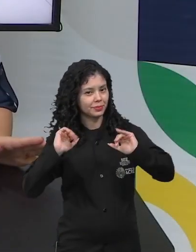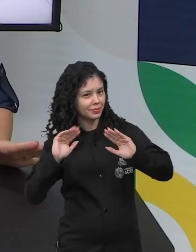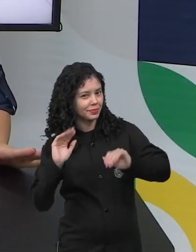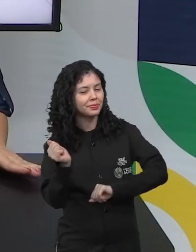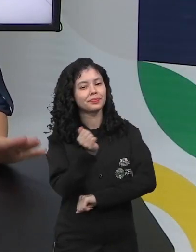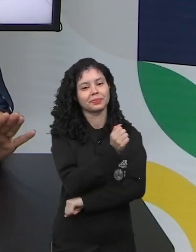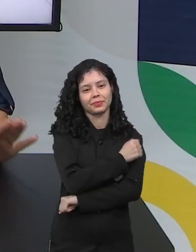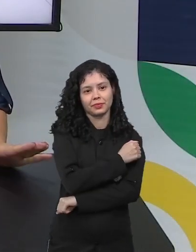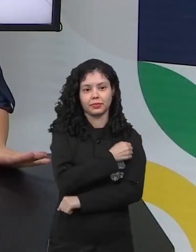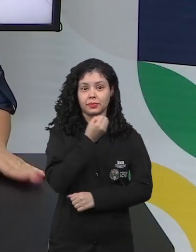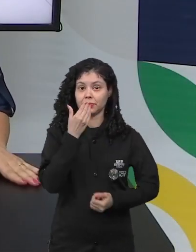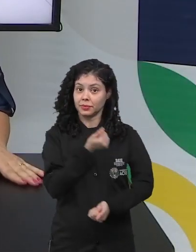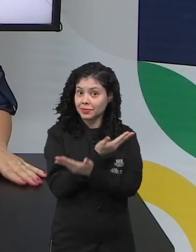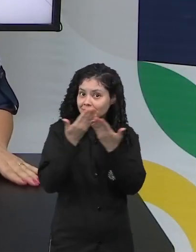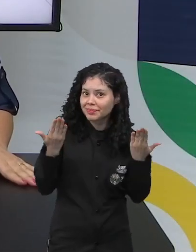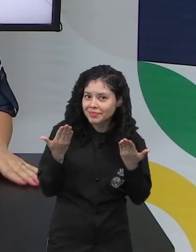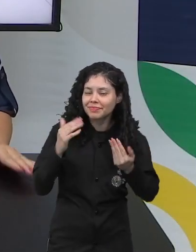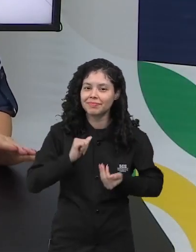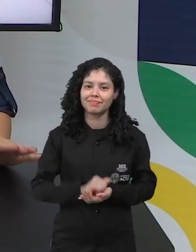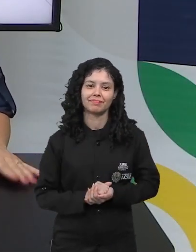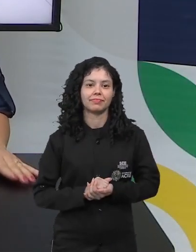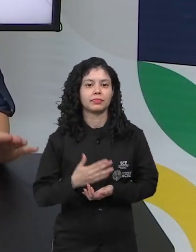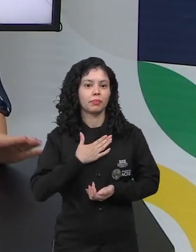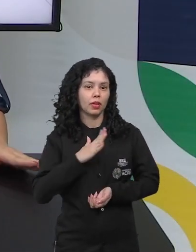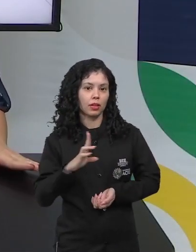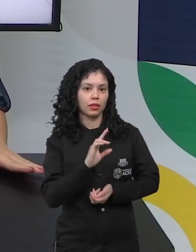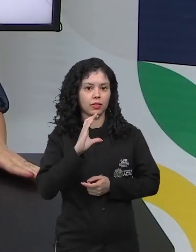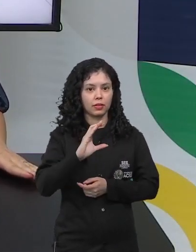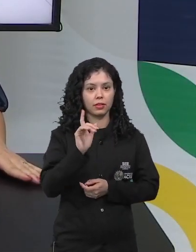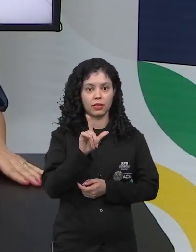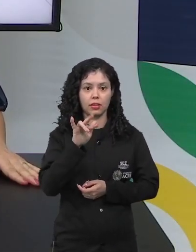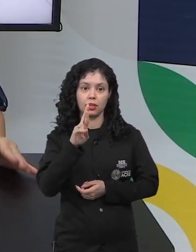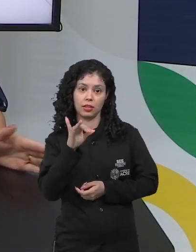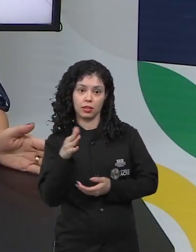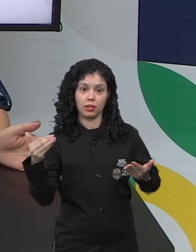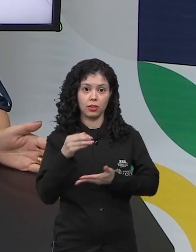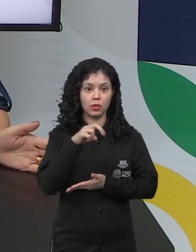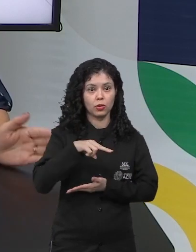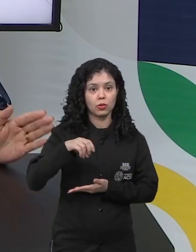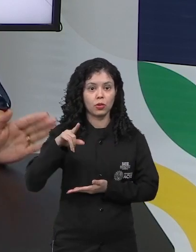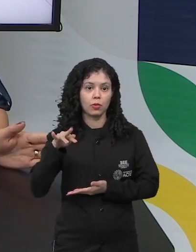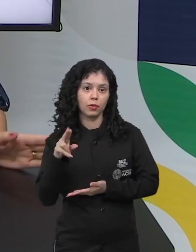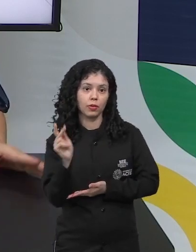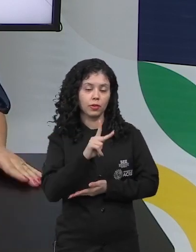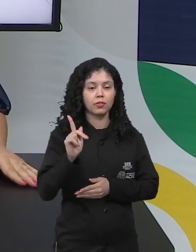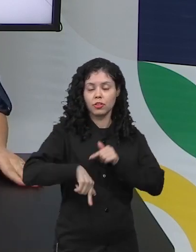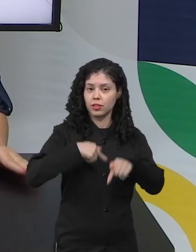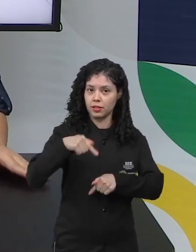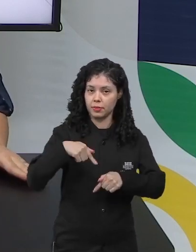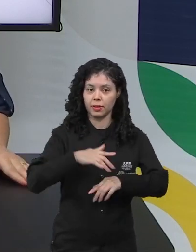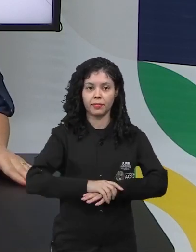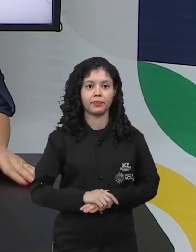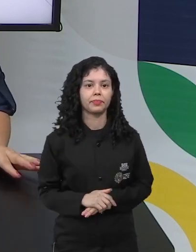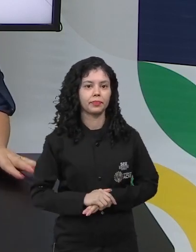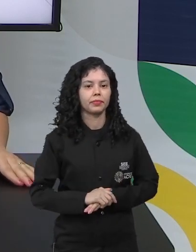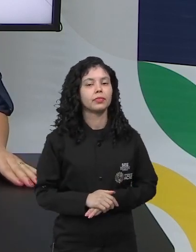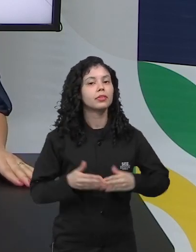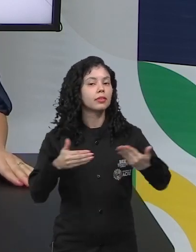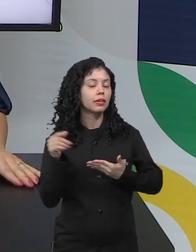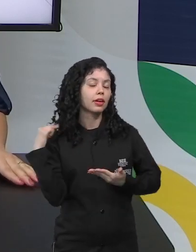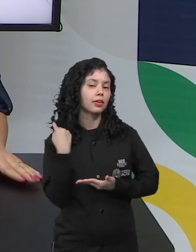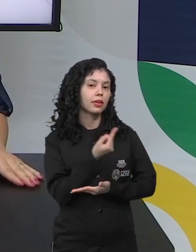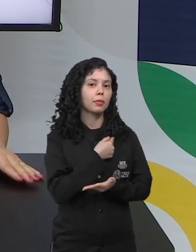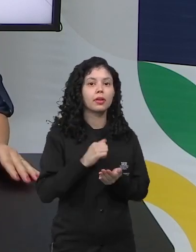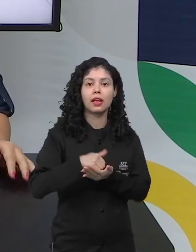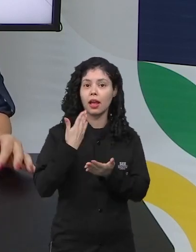Olá, queridos alunos, tudo bem com vocês? Me chamo Carla Nonomura e eu sou a sua professora de Química. Hoje,